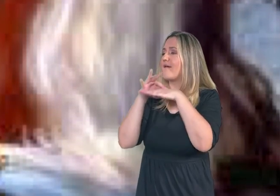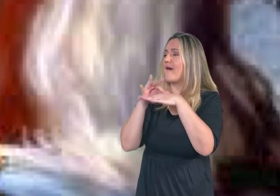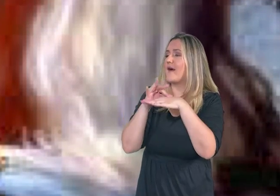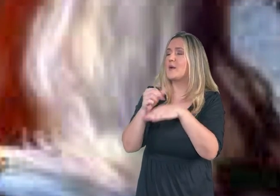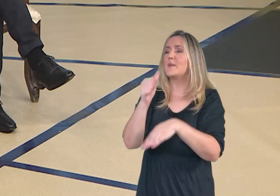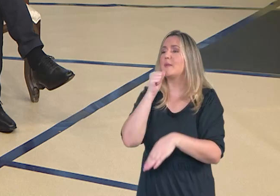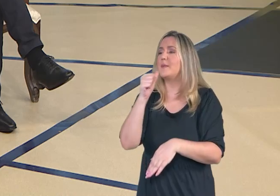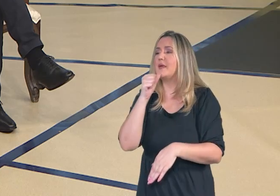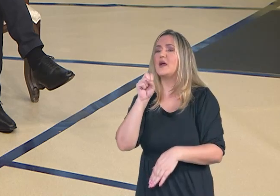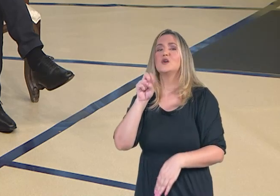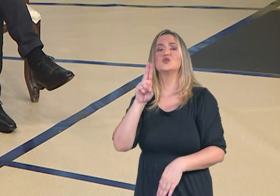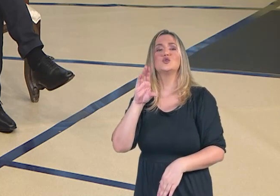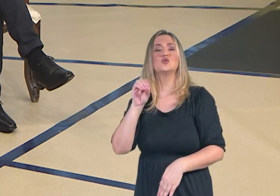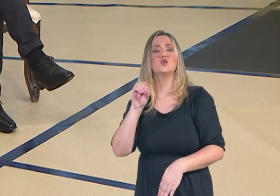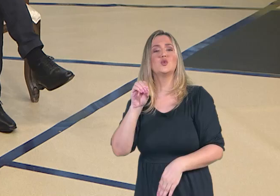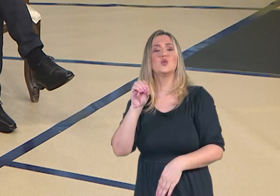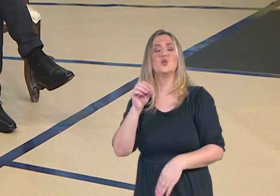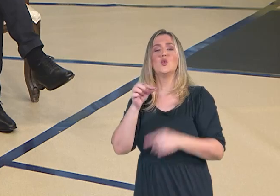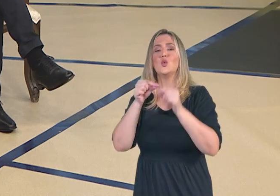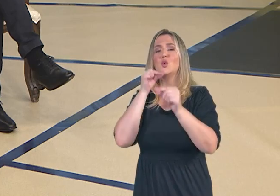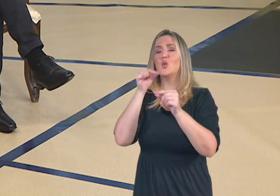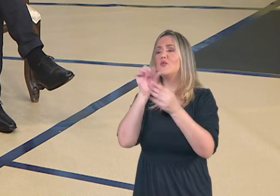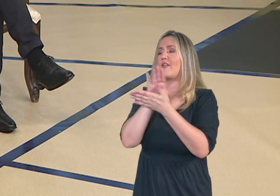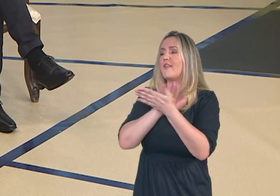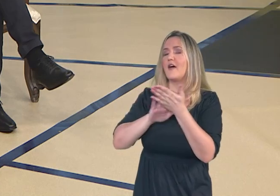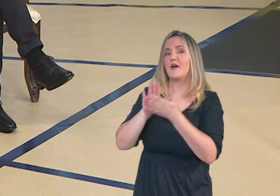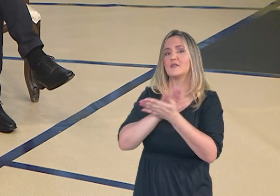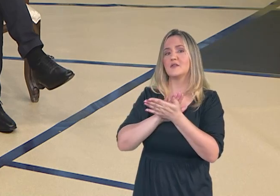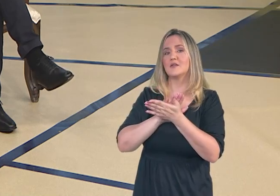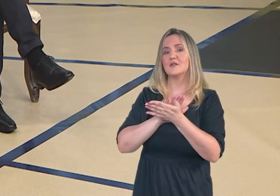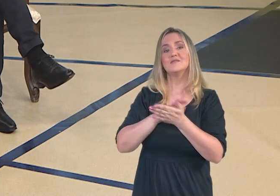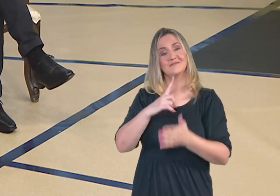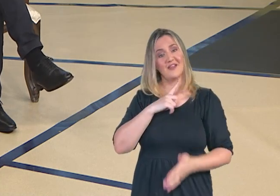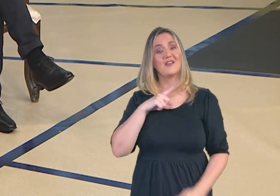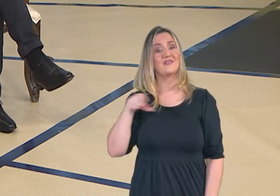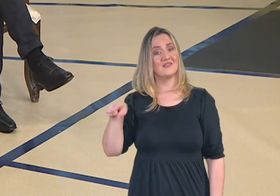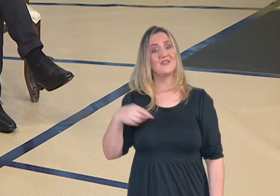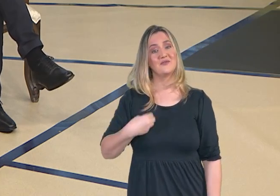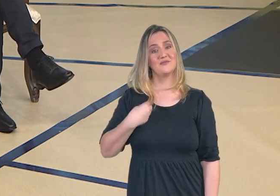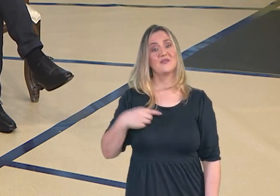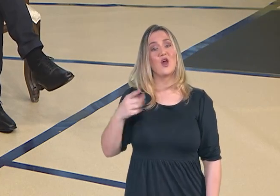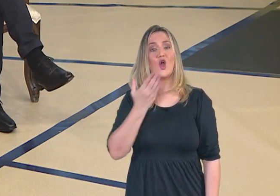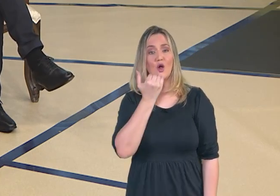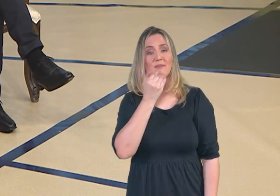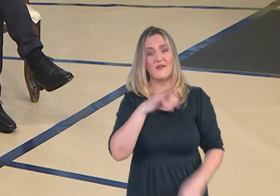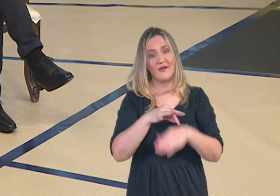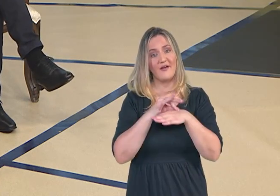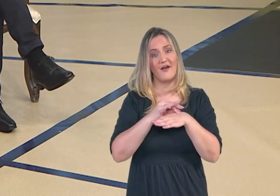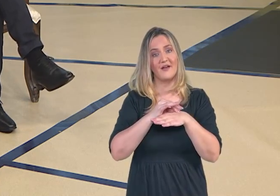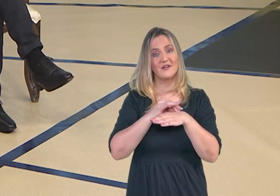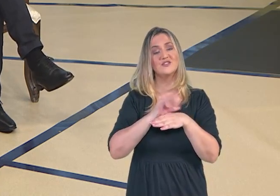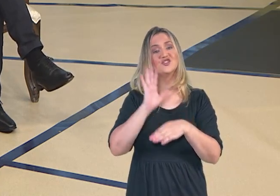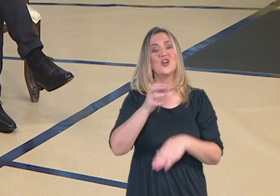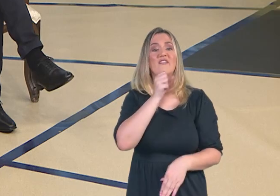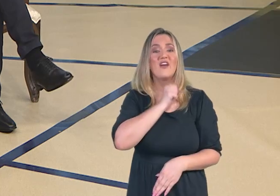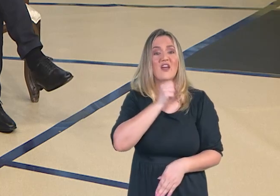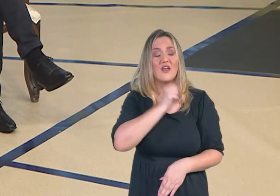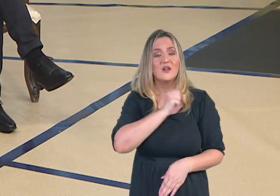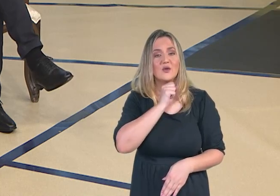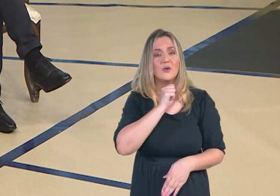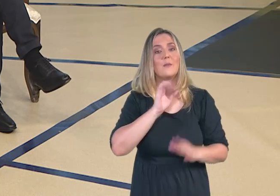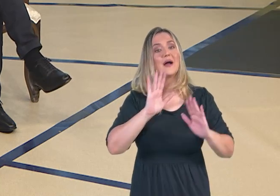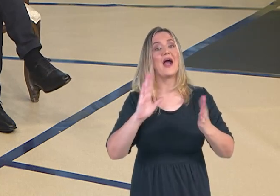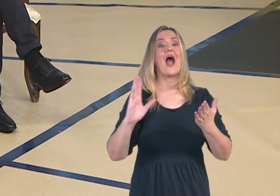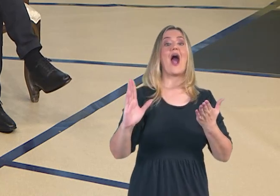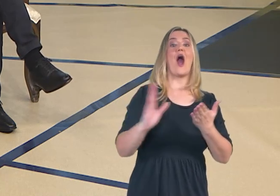sem beber vinho. Isso está em Daniel, capítulo 10, versículo 3, que você pode ler depois na sua Bíblia. Esta passagem dá a entender que, pelo